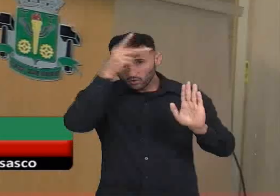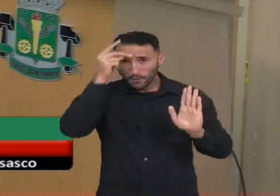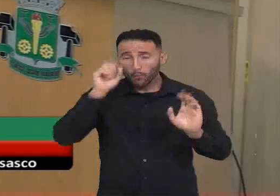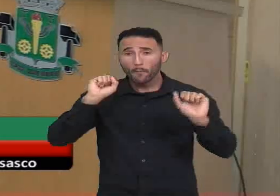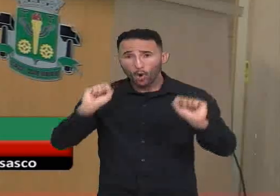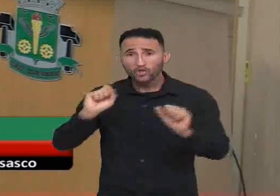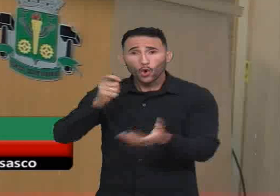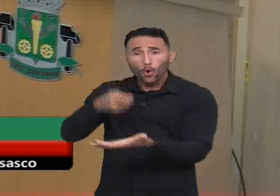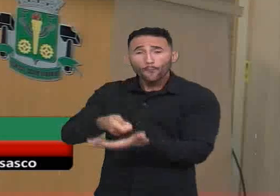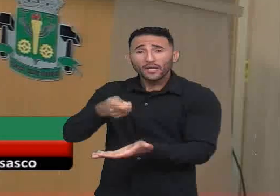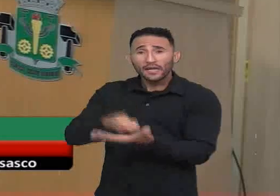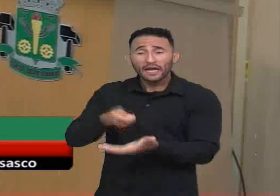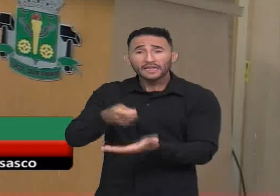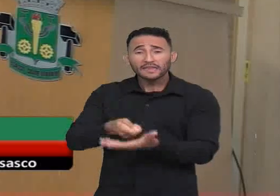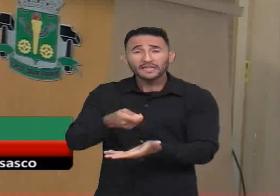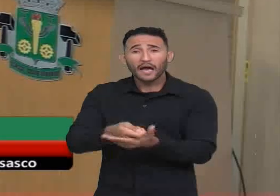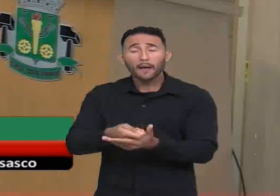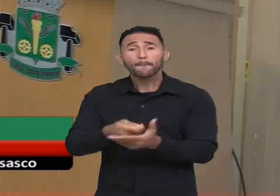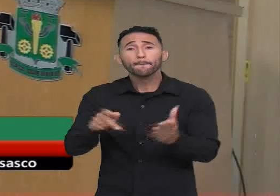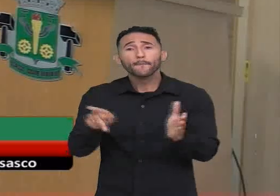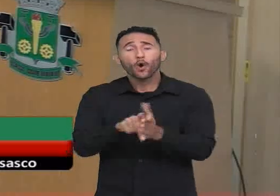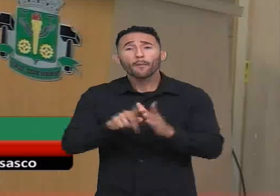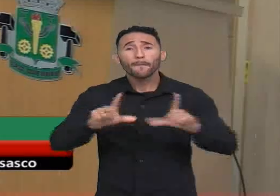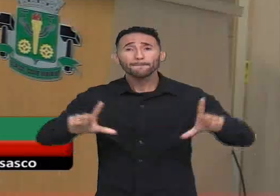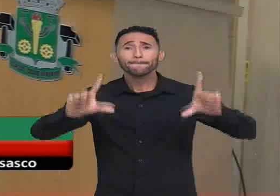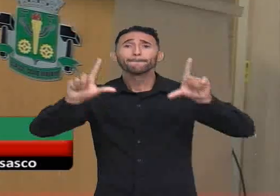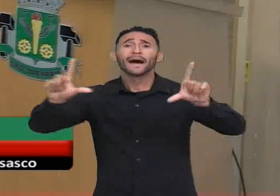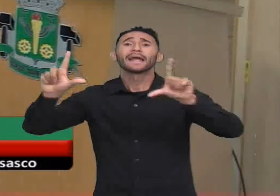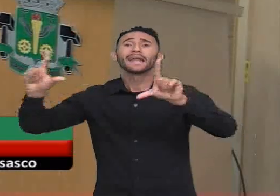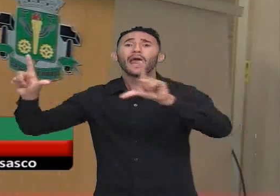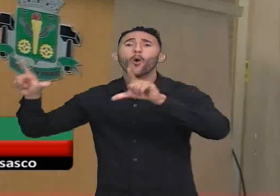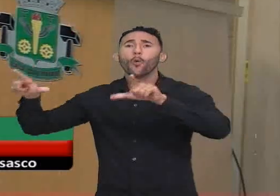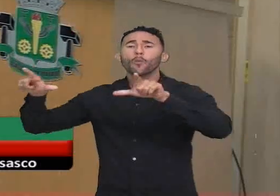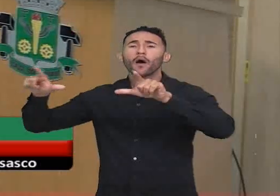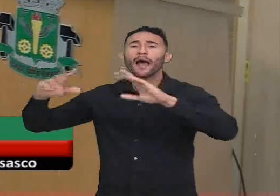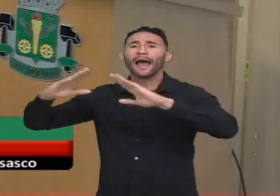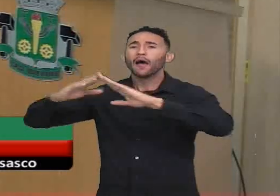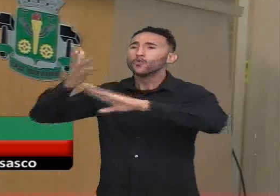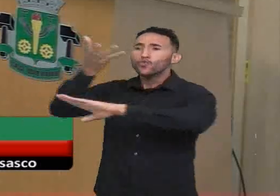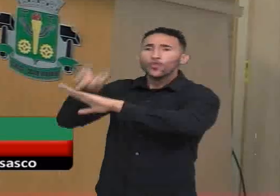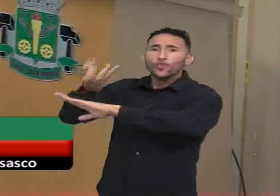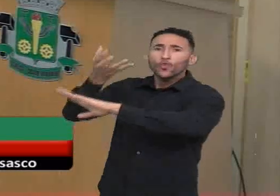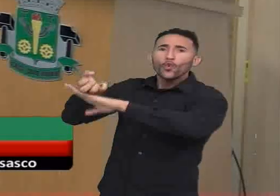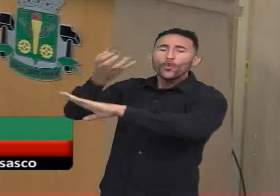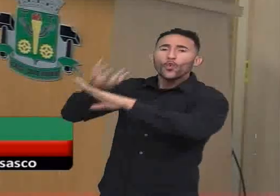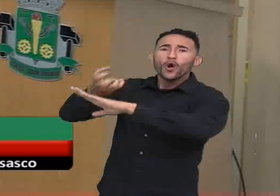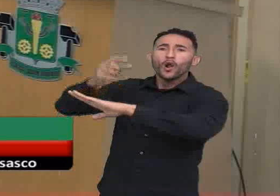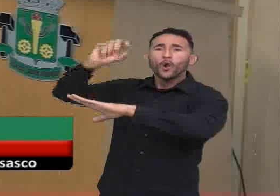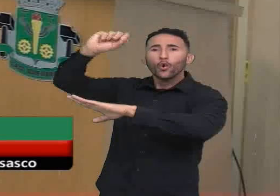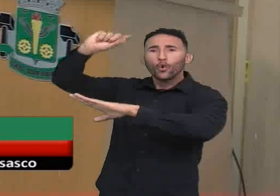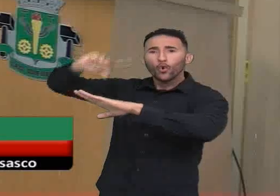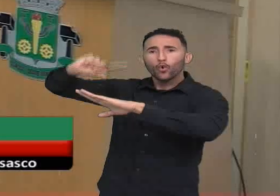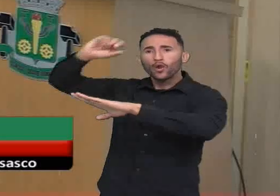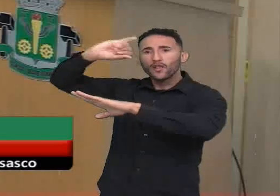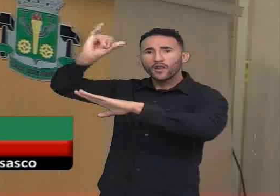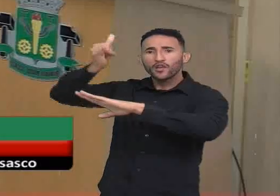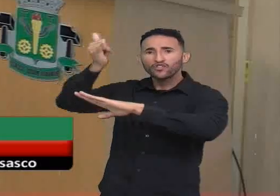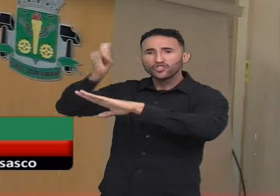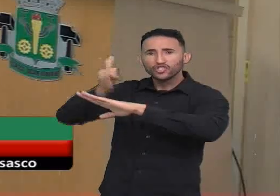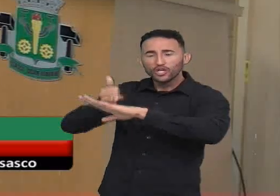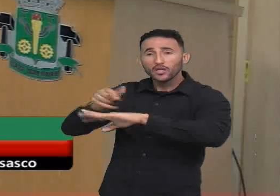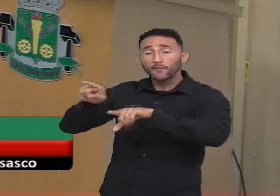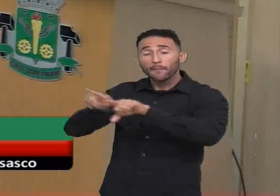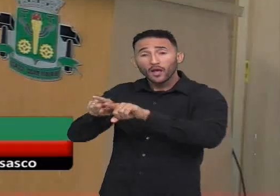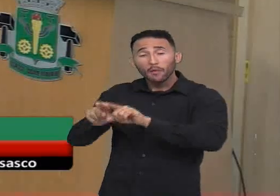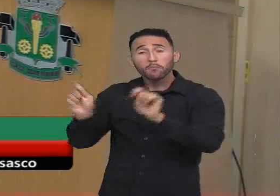obrigatória a instalação de painéis para captação de energia solar e implantação do sistema de aproveitamento de águas